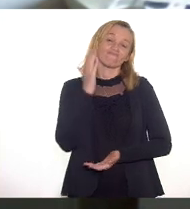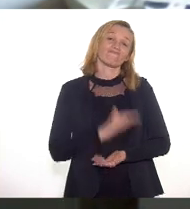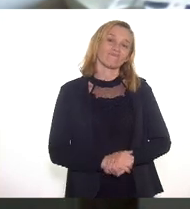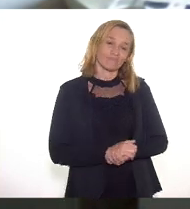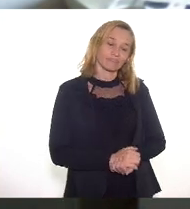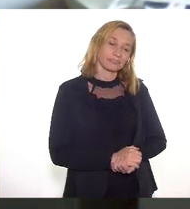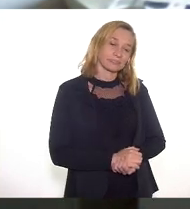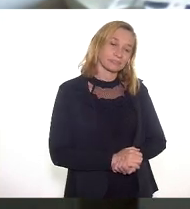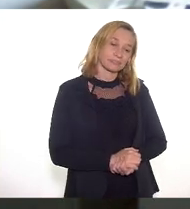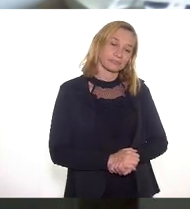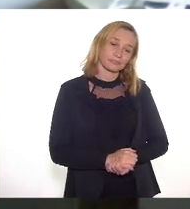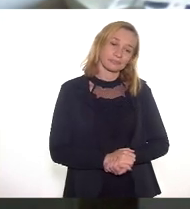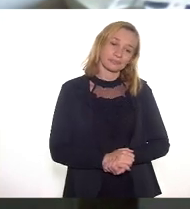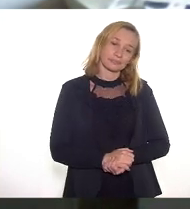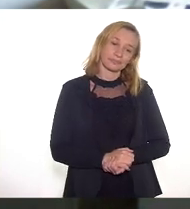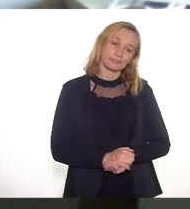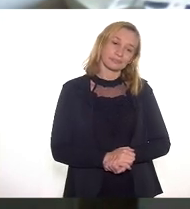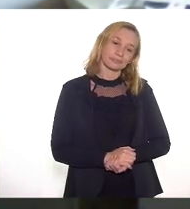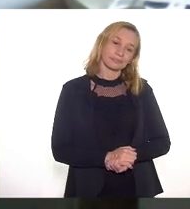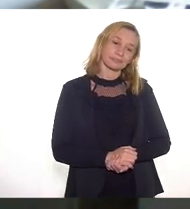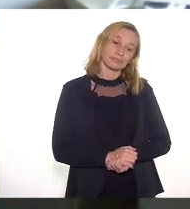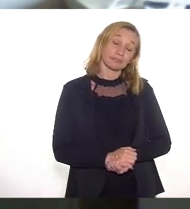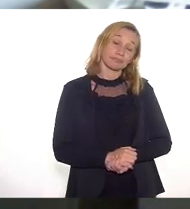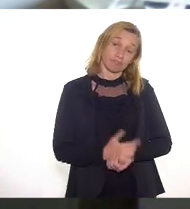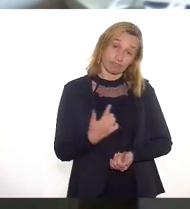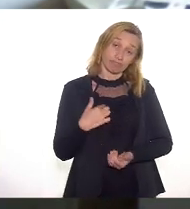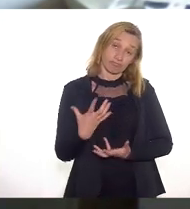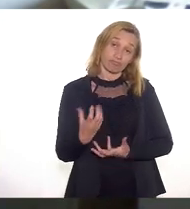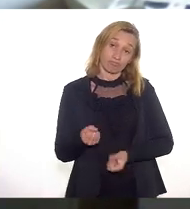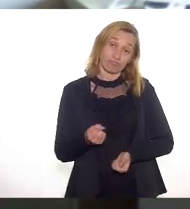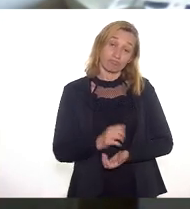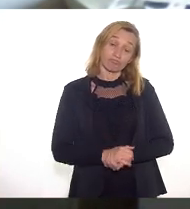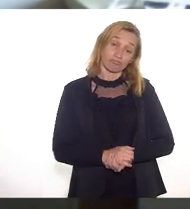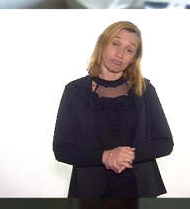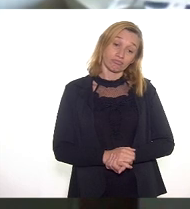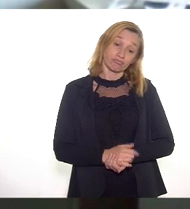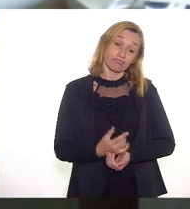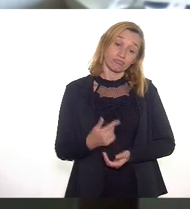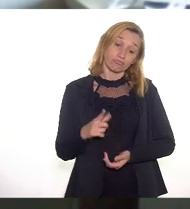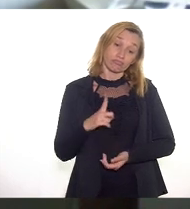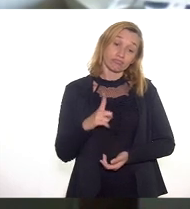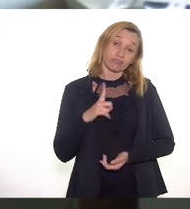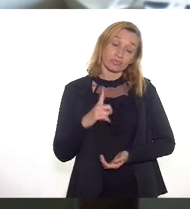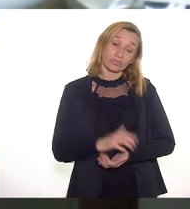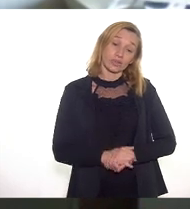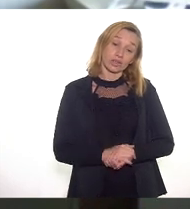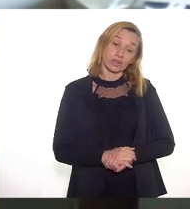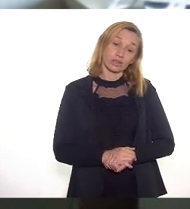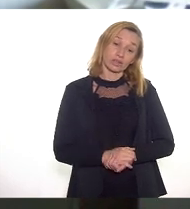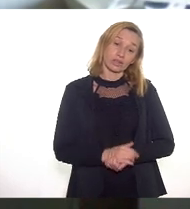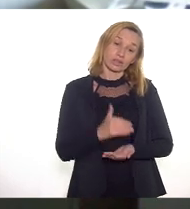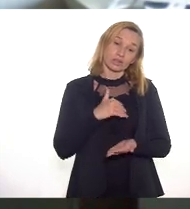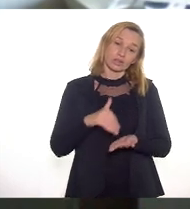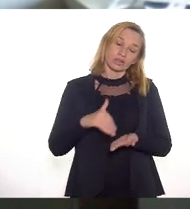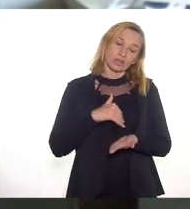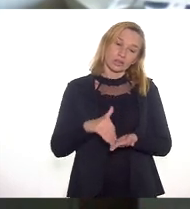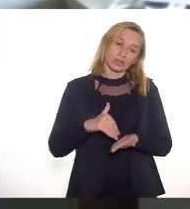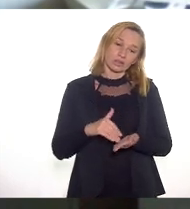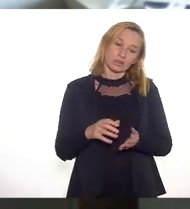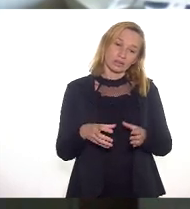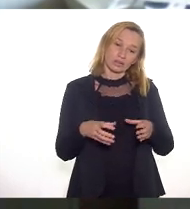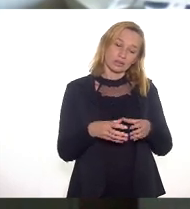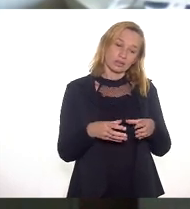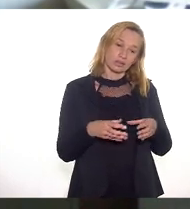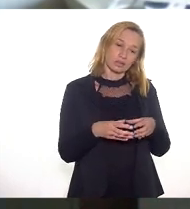Eu começo a ser absolutamente favorável que nós tenhamos uma Secretaria de